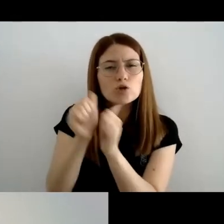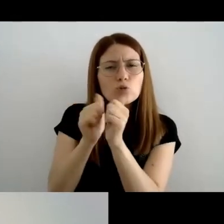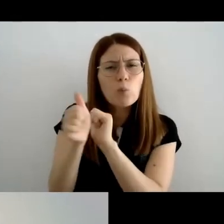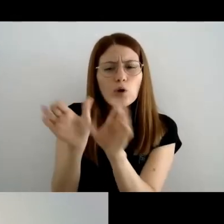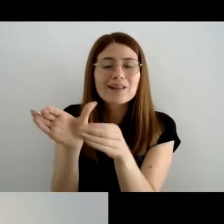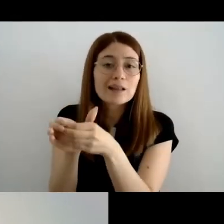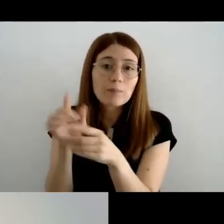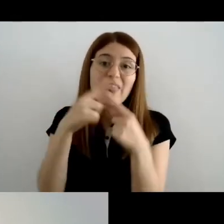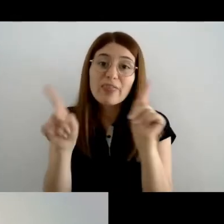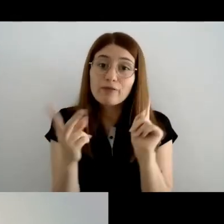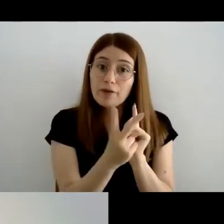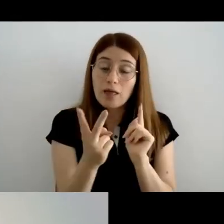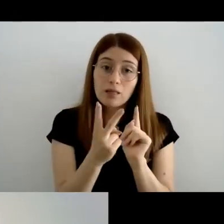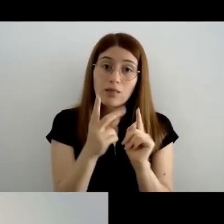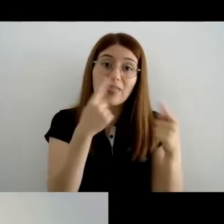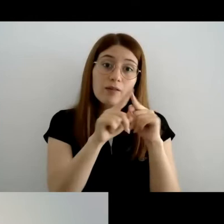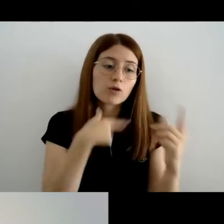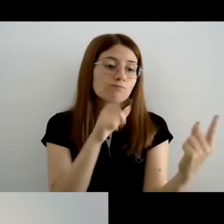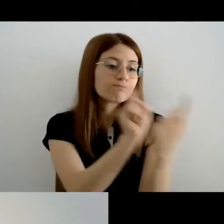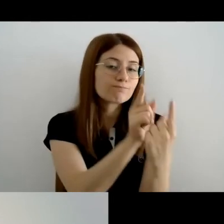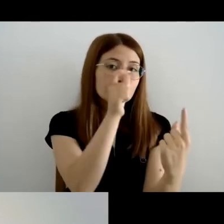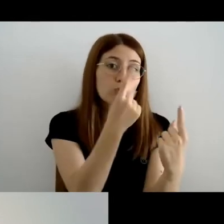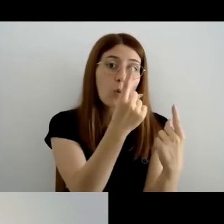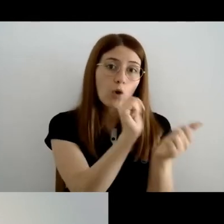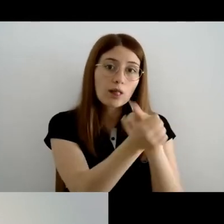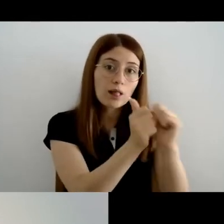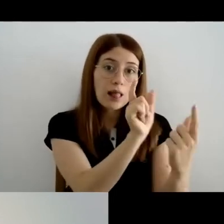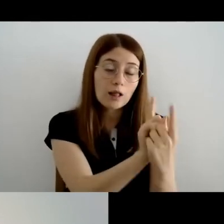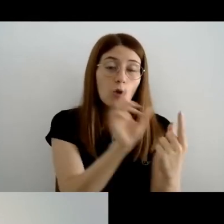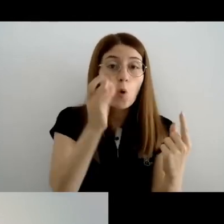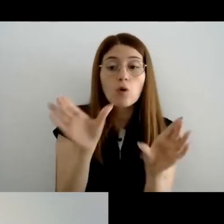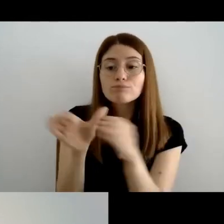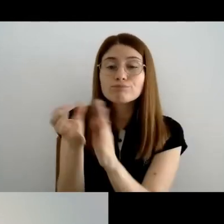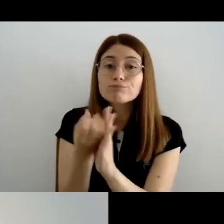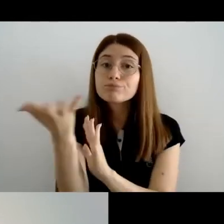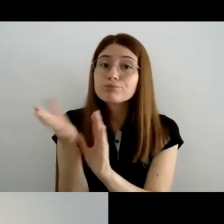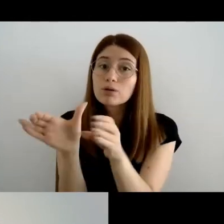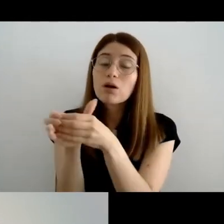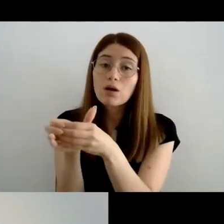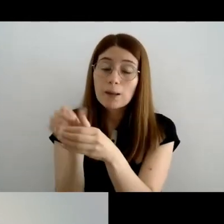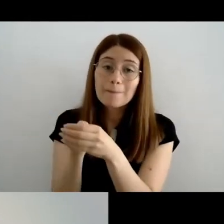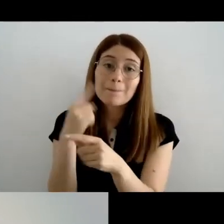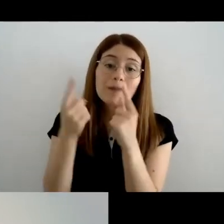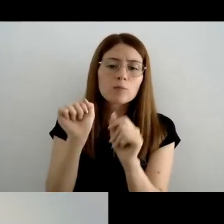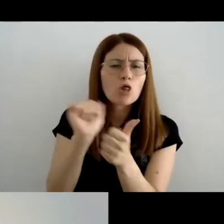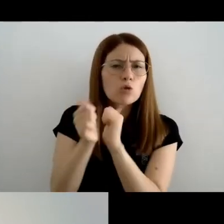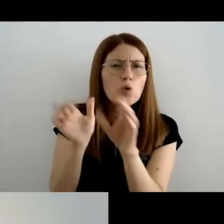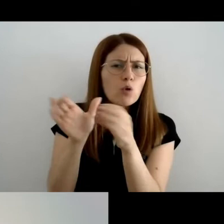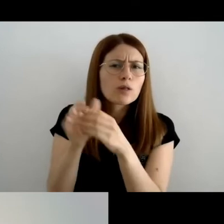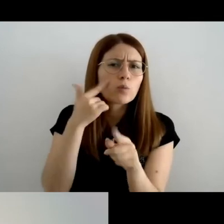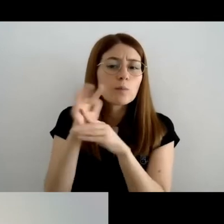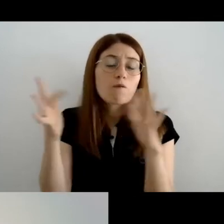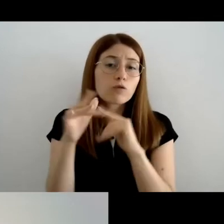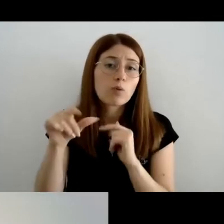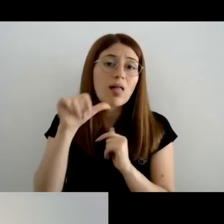nós estarmos a trabalhar com um atleta, outra coisa é nós estarmos a trabalhar com um conjunto de atletas, muitas vezes, e nos desportos coletivos, nomeadamente no futebol, isso acontece